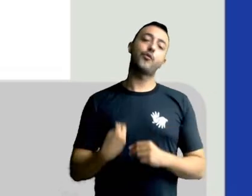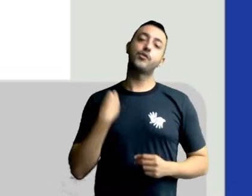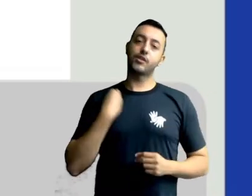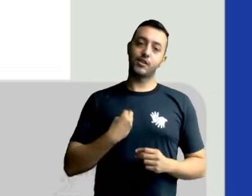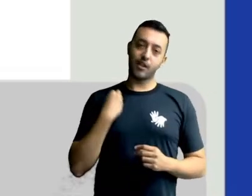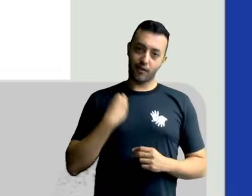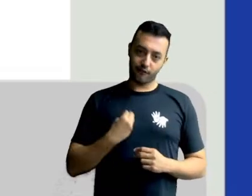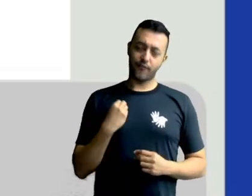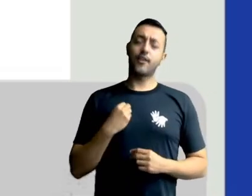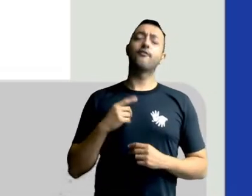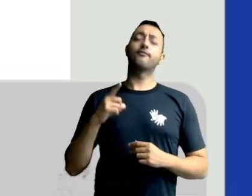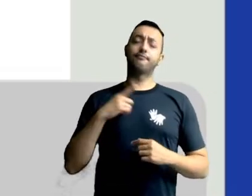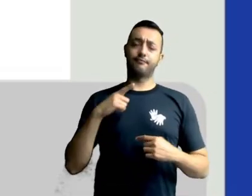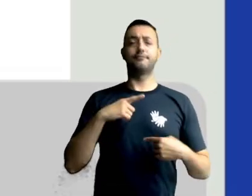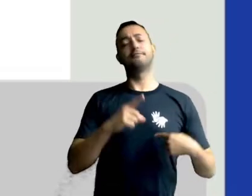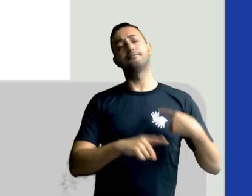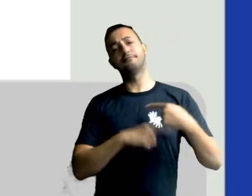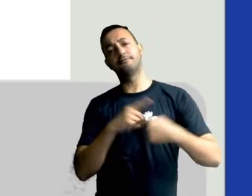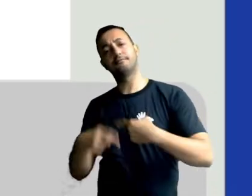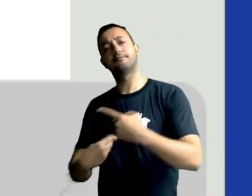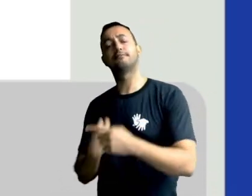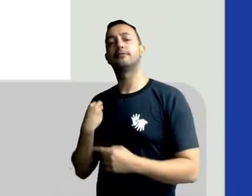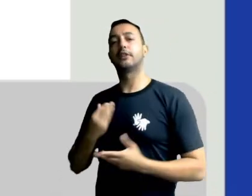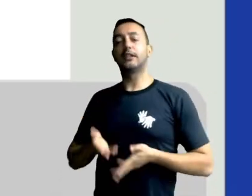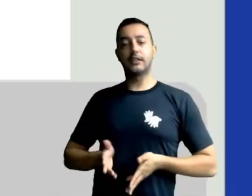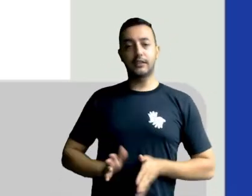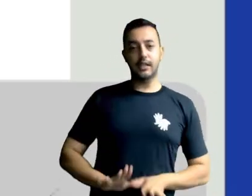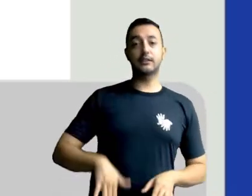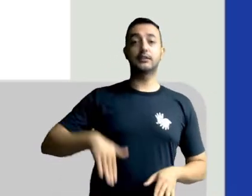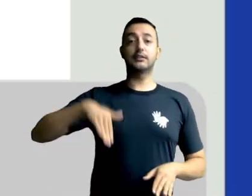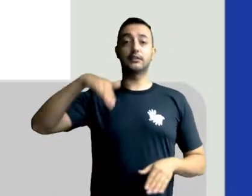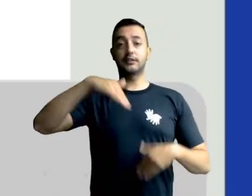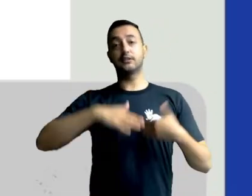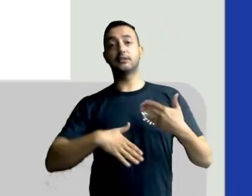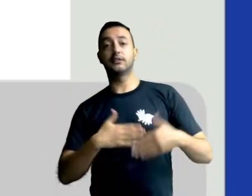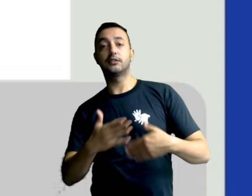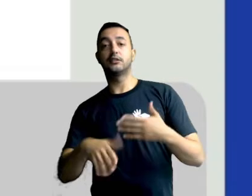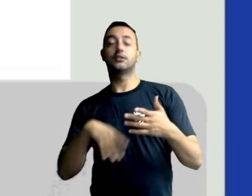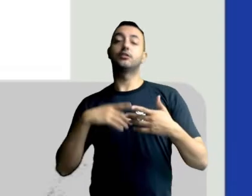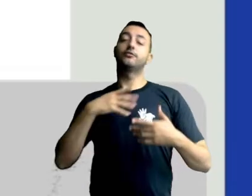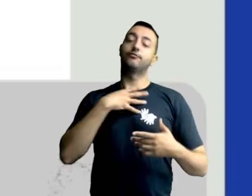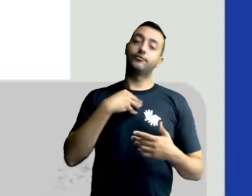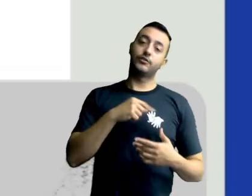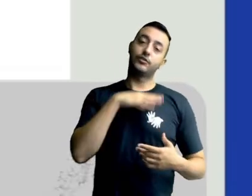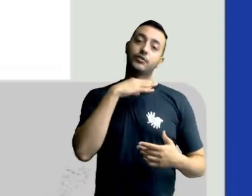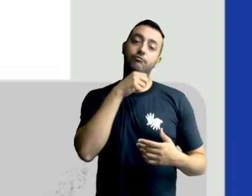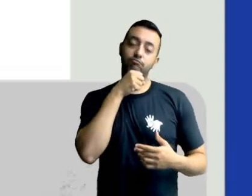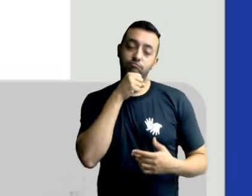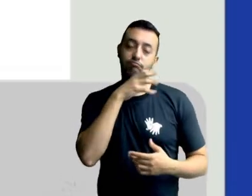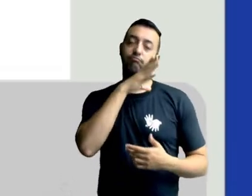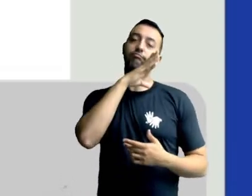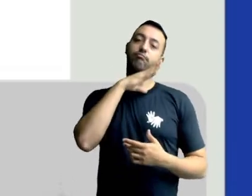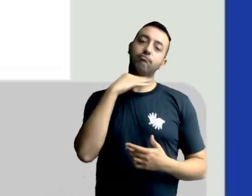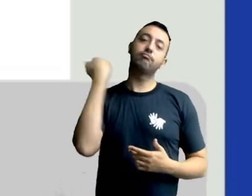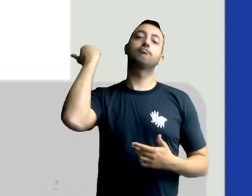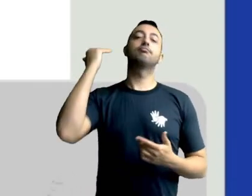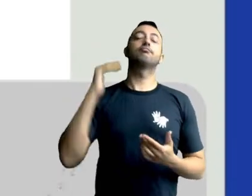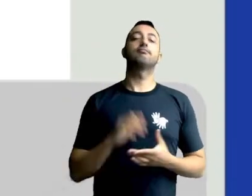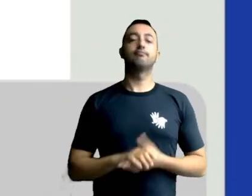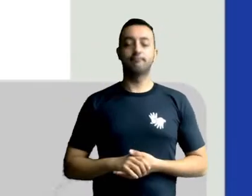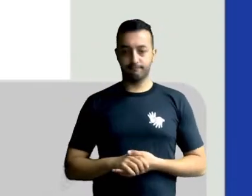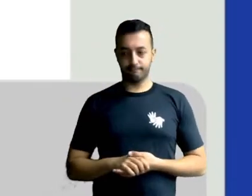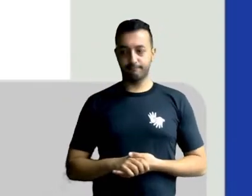Todo ser vivo tem um ciclo de vida. Nasce, cresce, desenvolve, se reproduz, envelhece